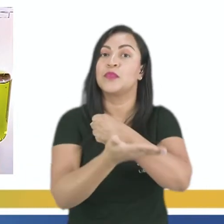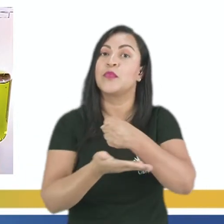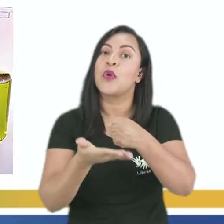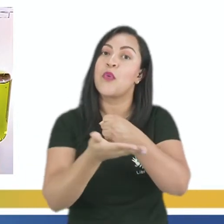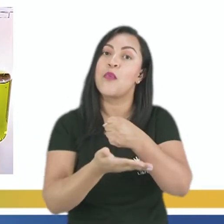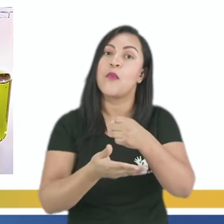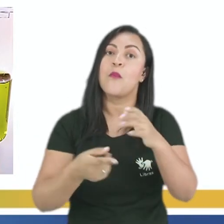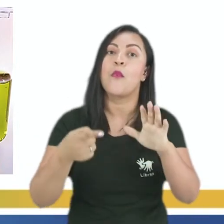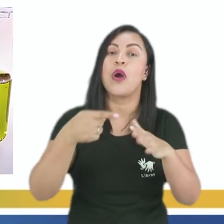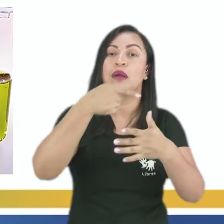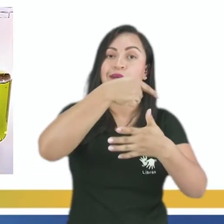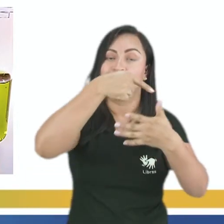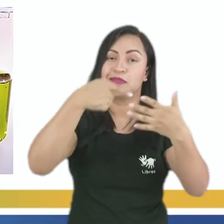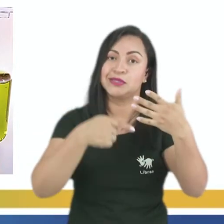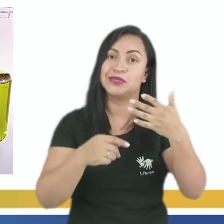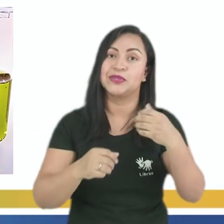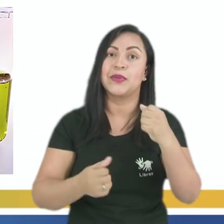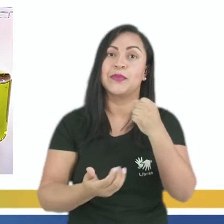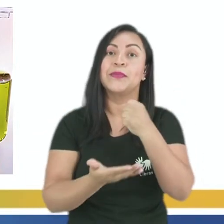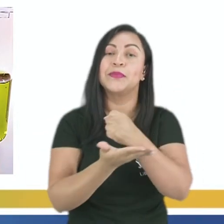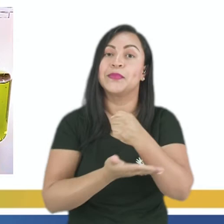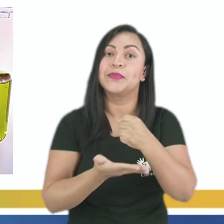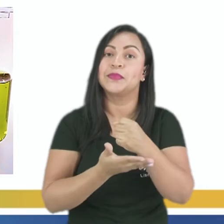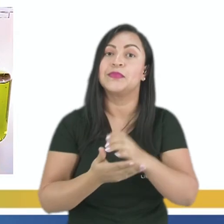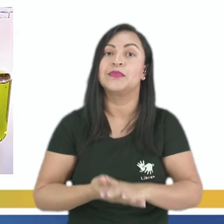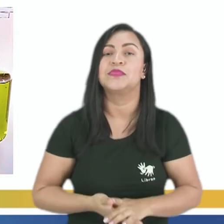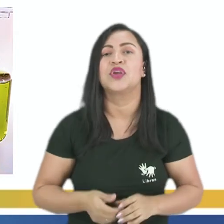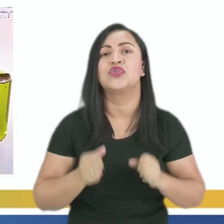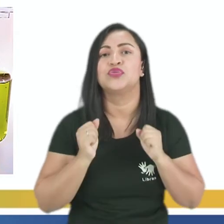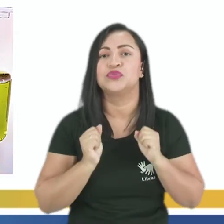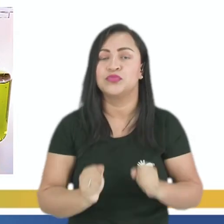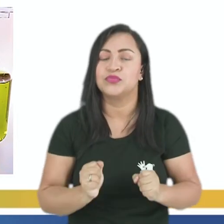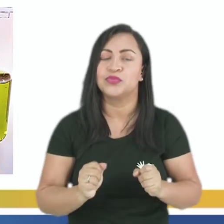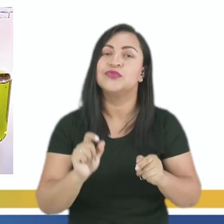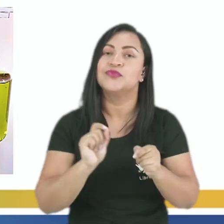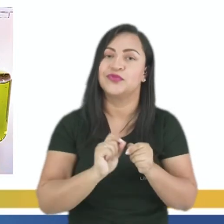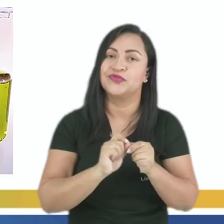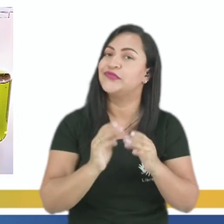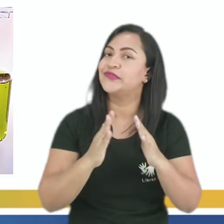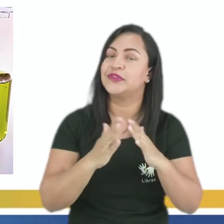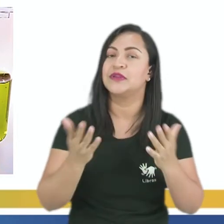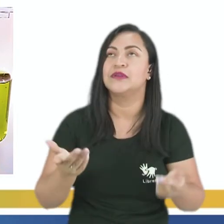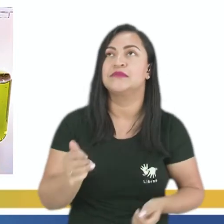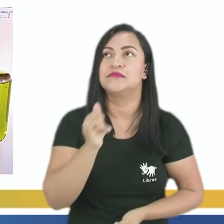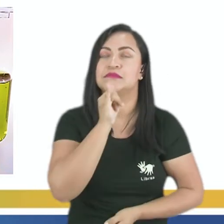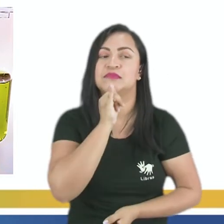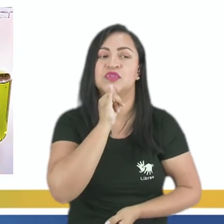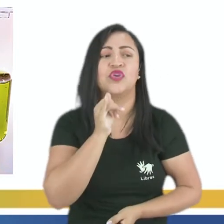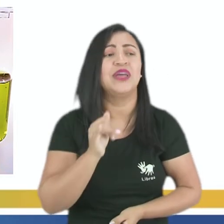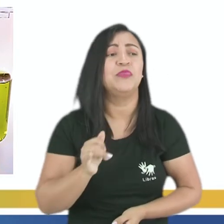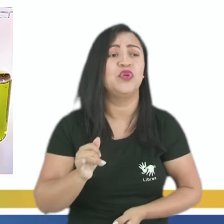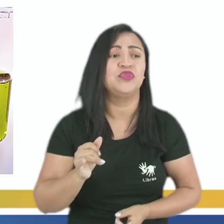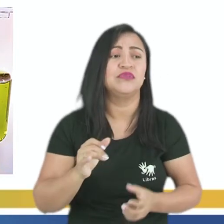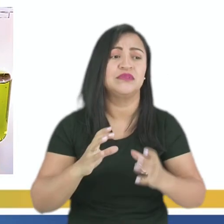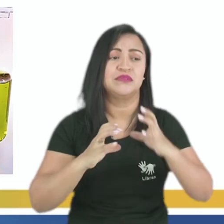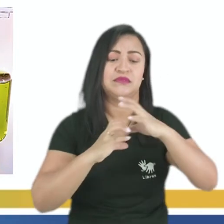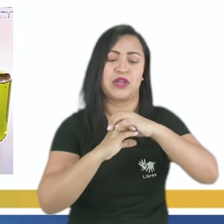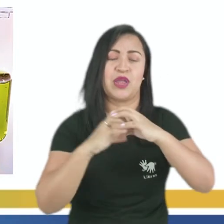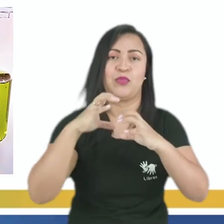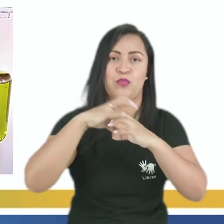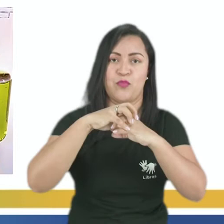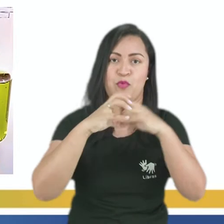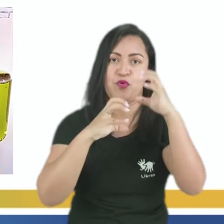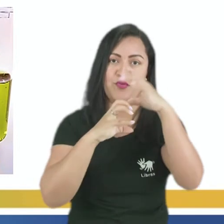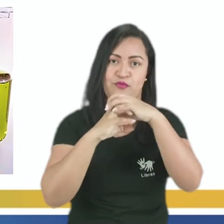nós podemos, inclusive, fazer esses indicadores naturais utilizando, por exemplo, o repolho roxo. Nós fazemos